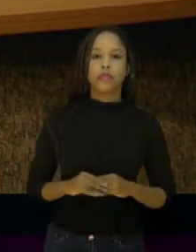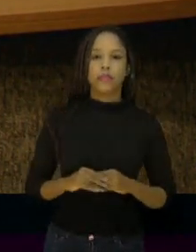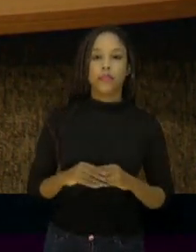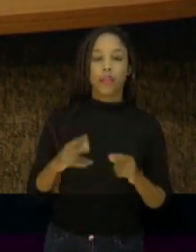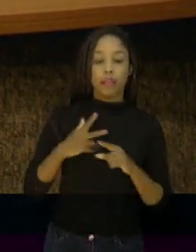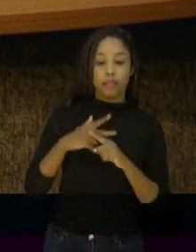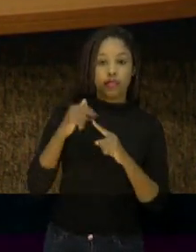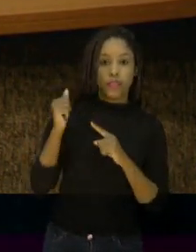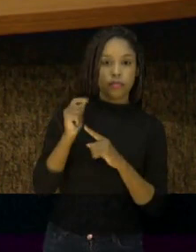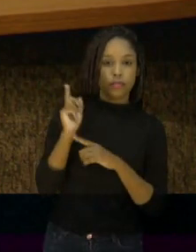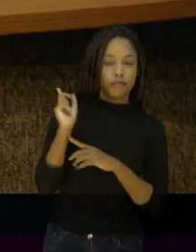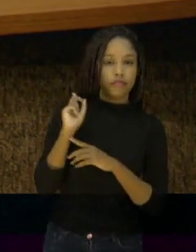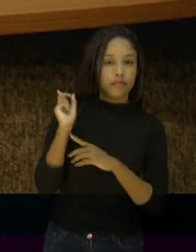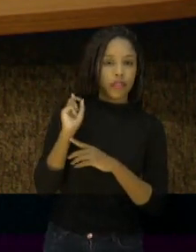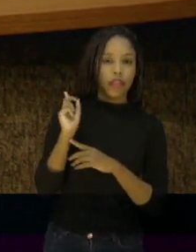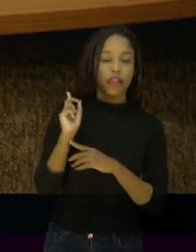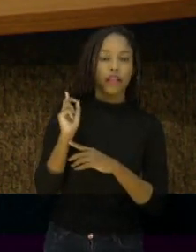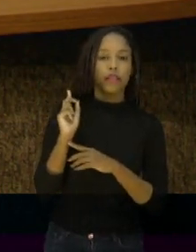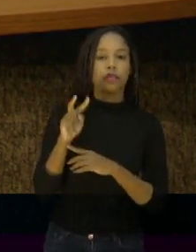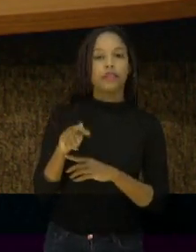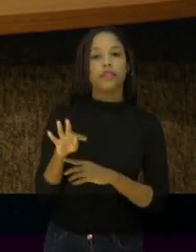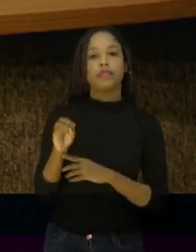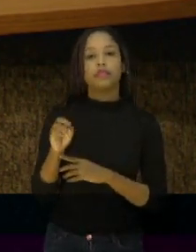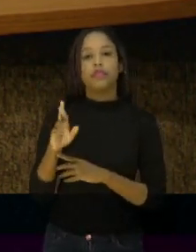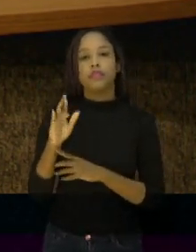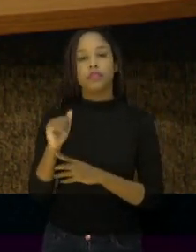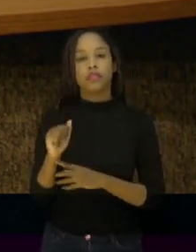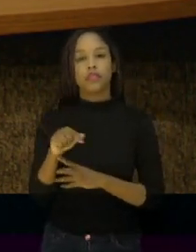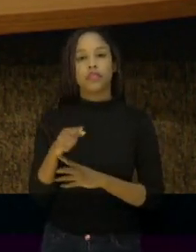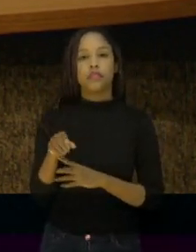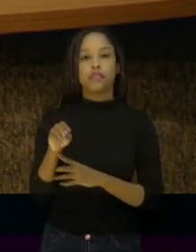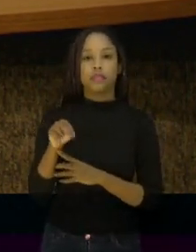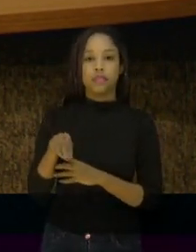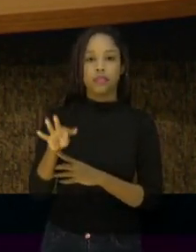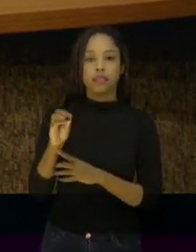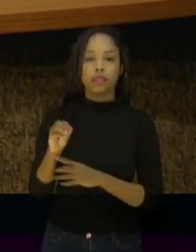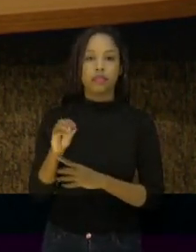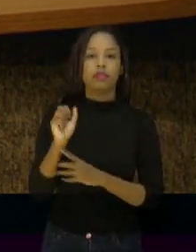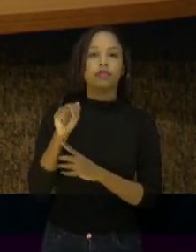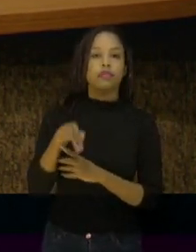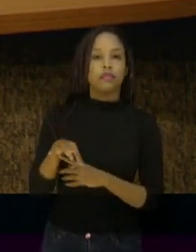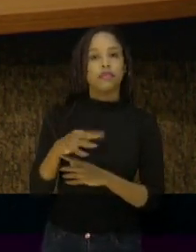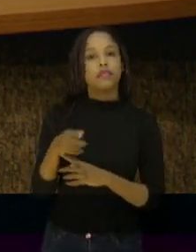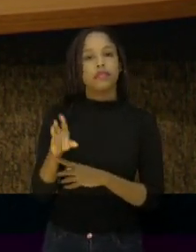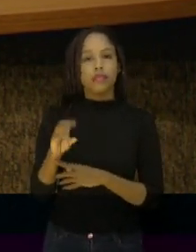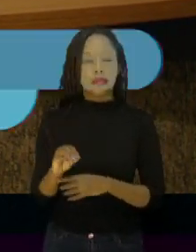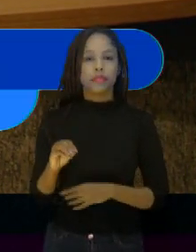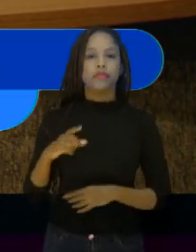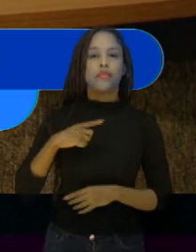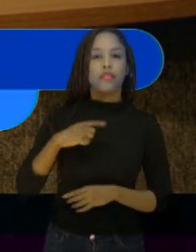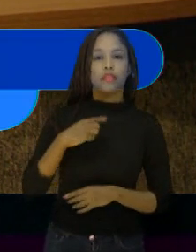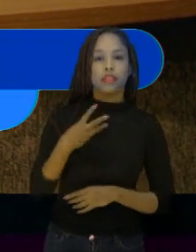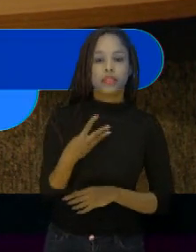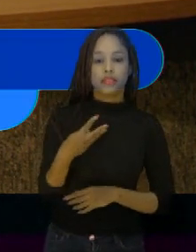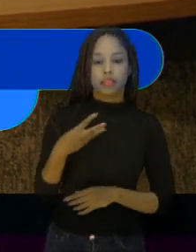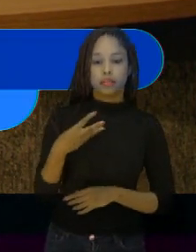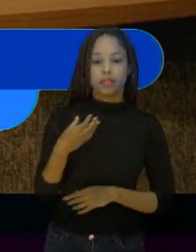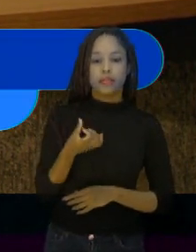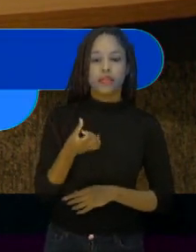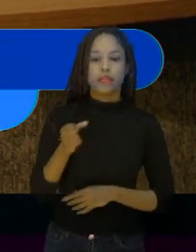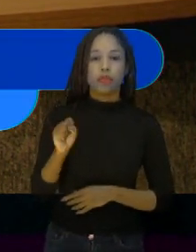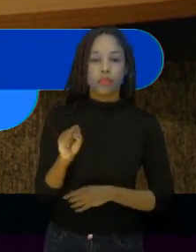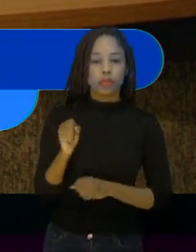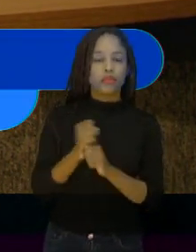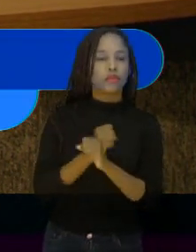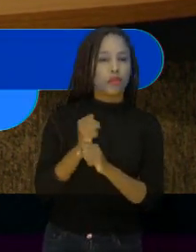Santo Antão pelo transcurso dos 378 anos da Batalha das Tabocas,